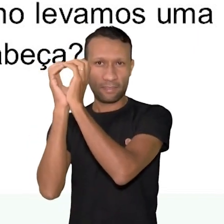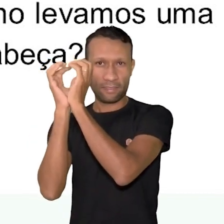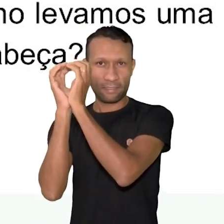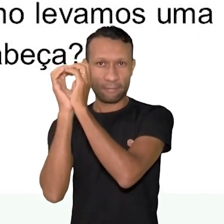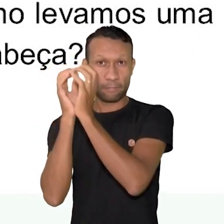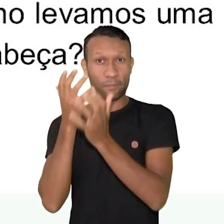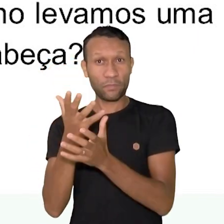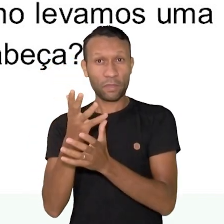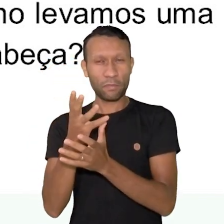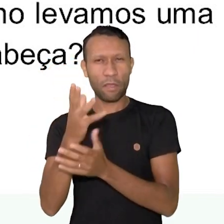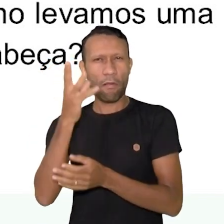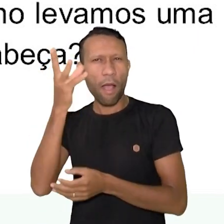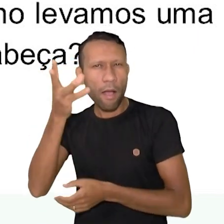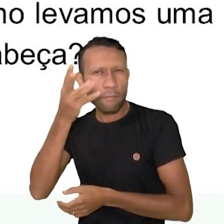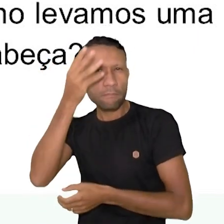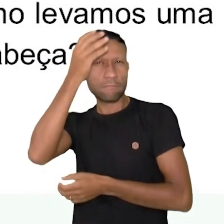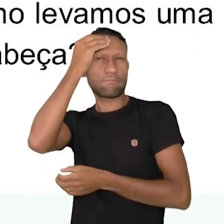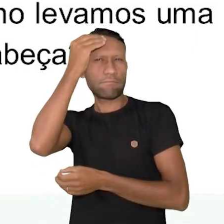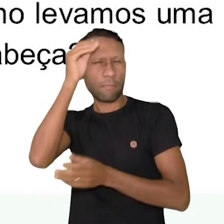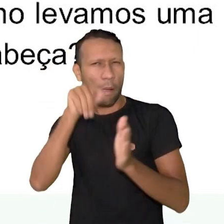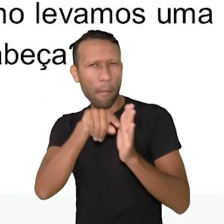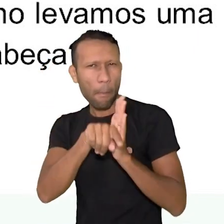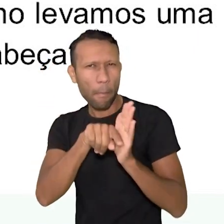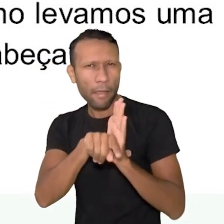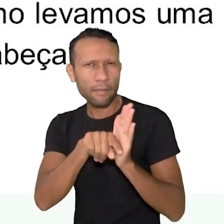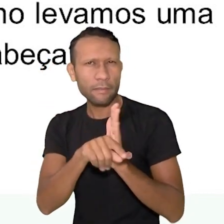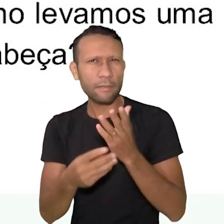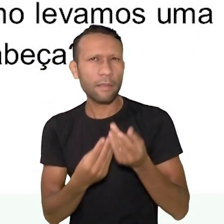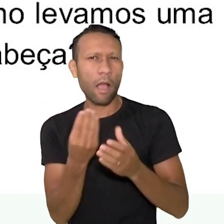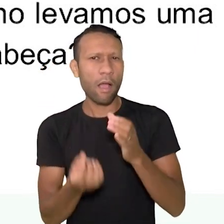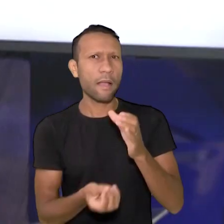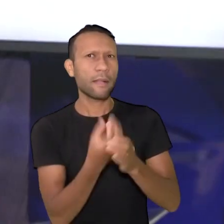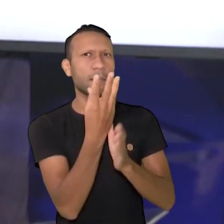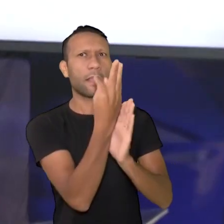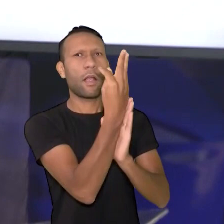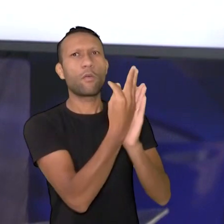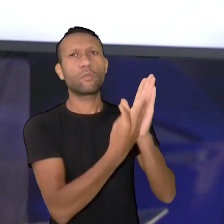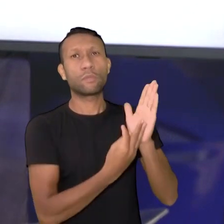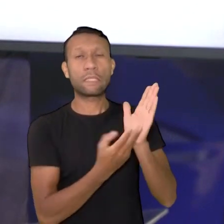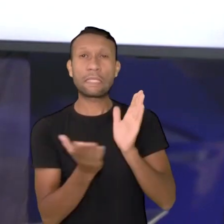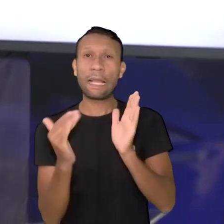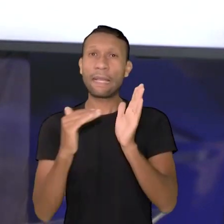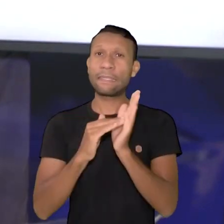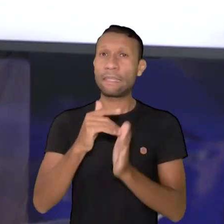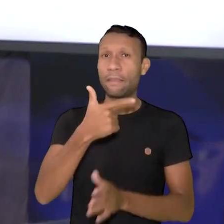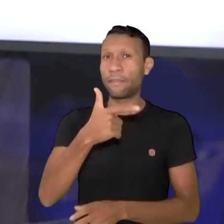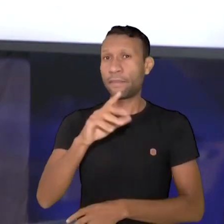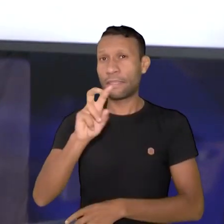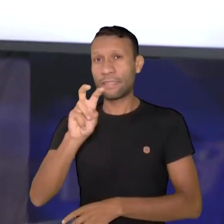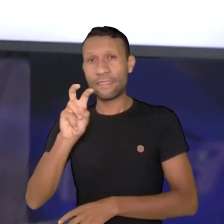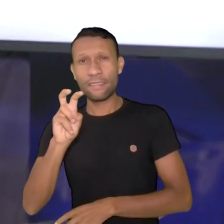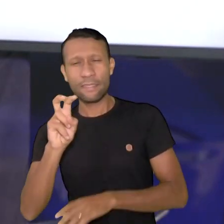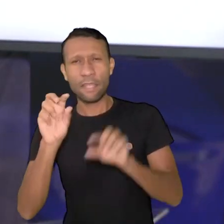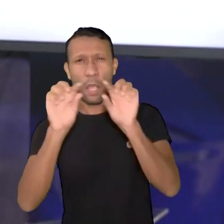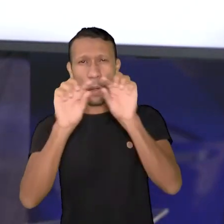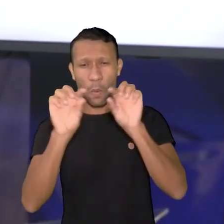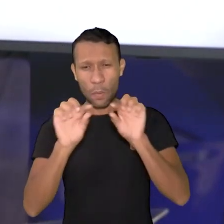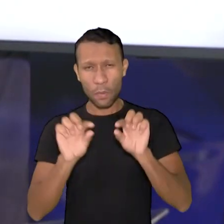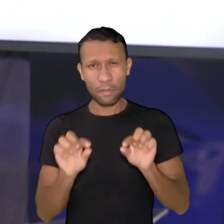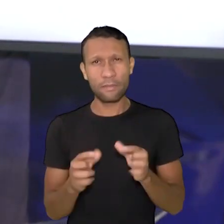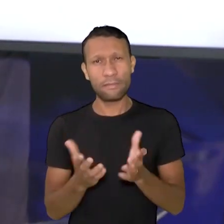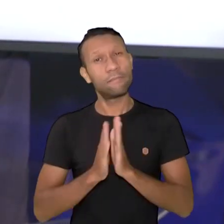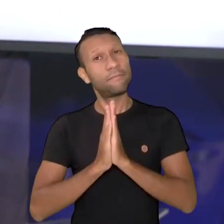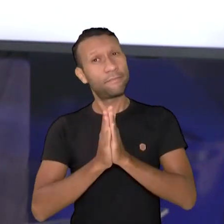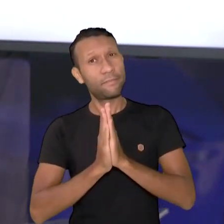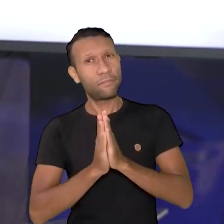falei quase agora, vão pesquisar e vão tentar criar um texto de até 25 linhas, tá? Não façam aquele texto de 2, 3